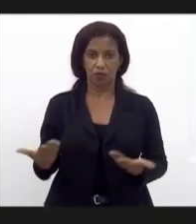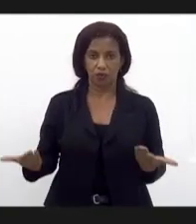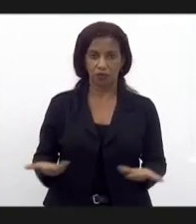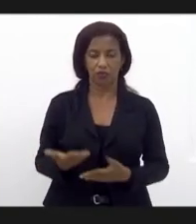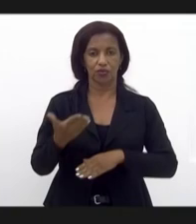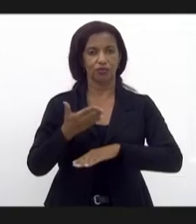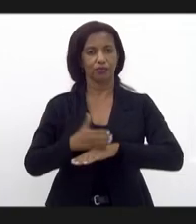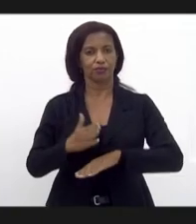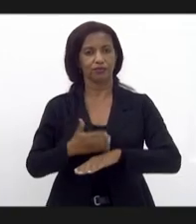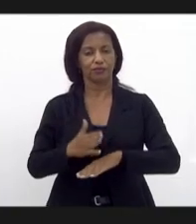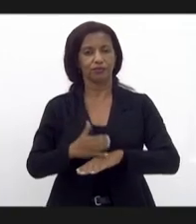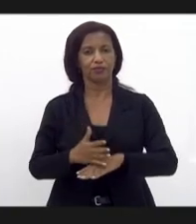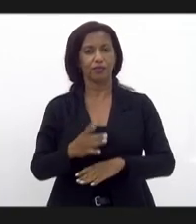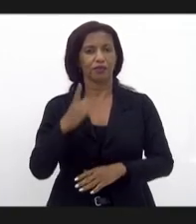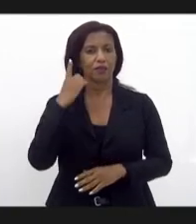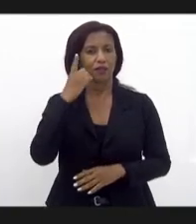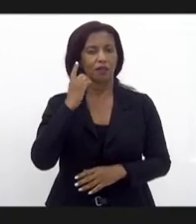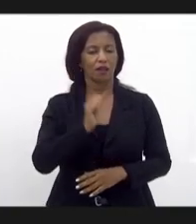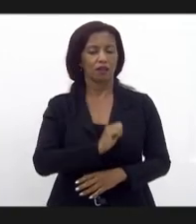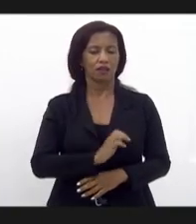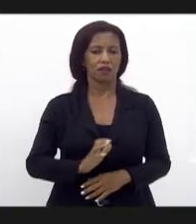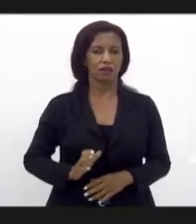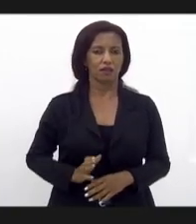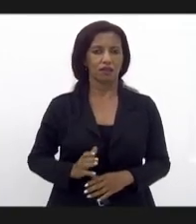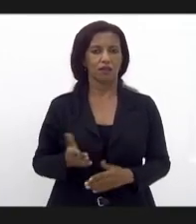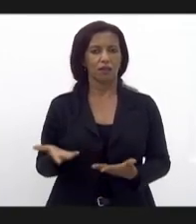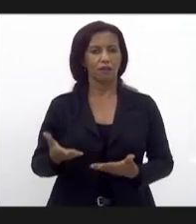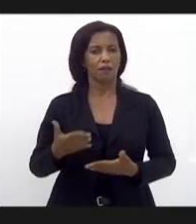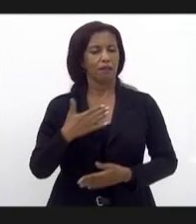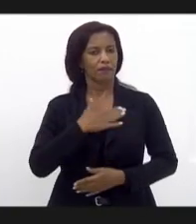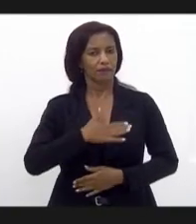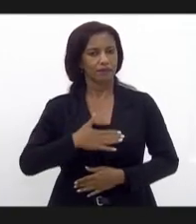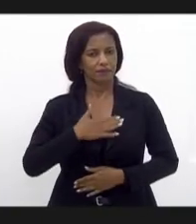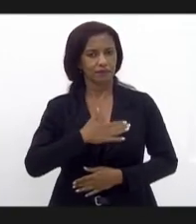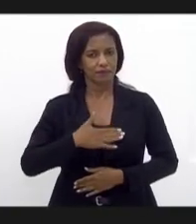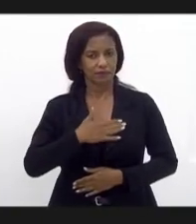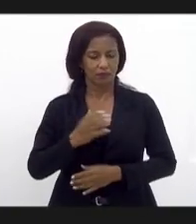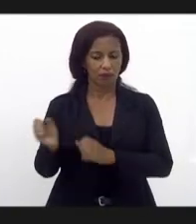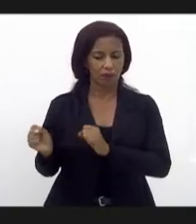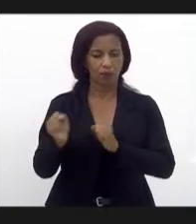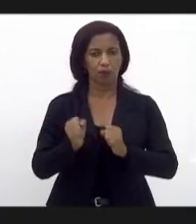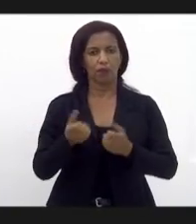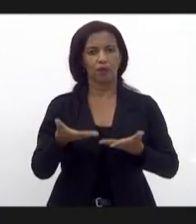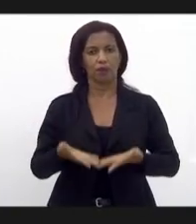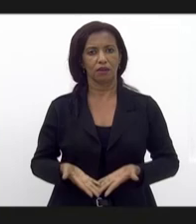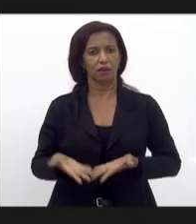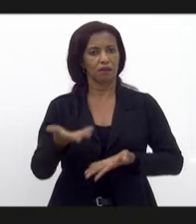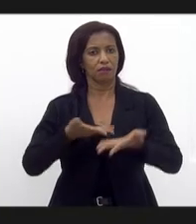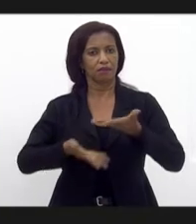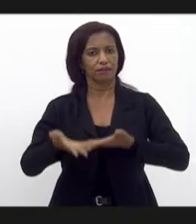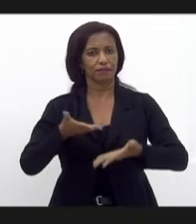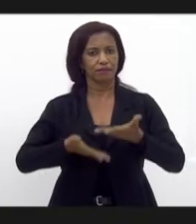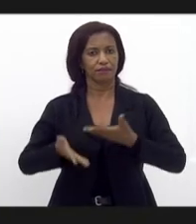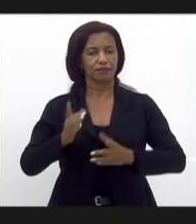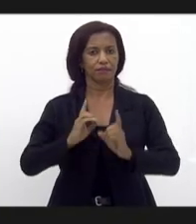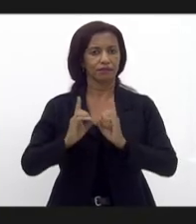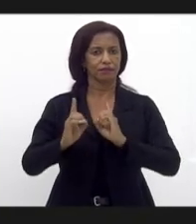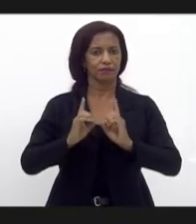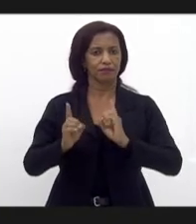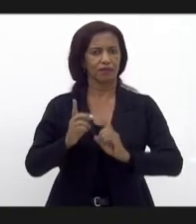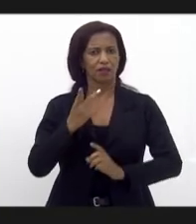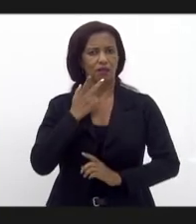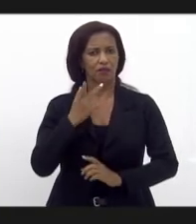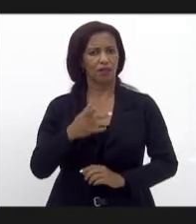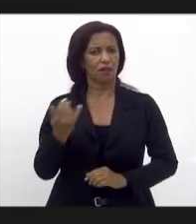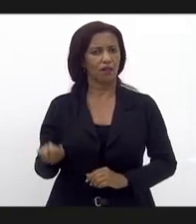hoje, deputado André Siciliano. Um prazer enorme poder estar aqui participando desse debate. Dizer que é